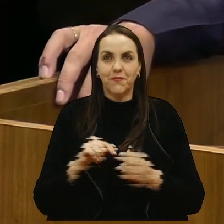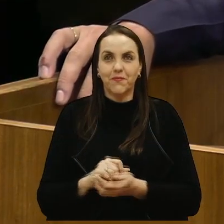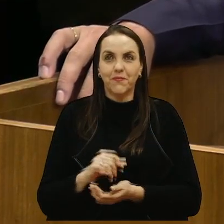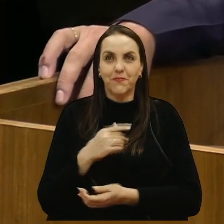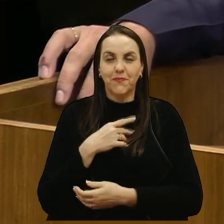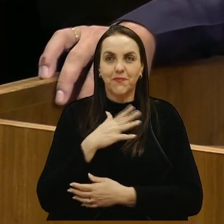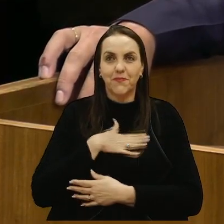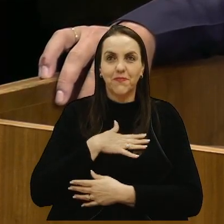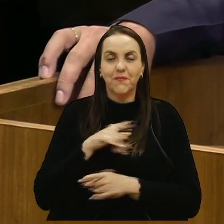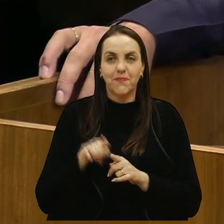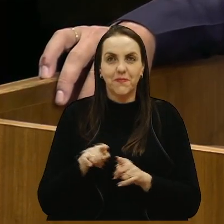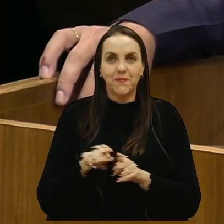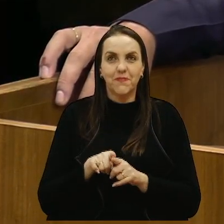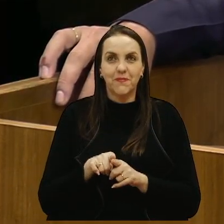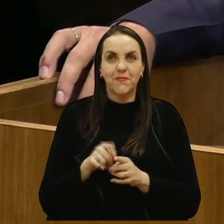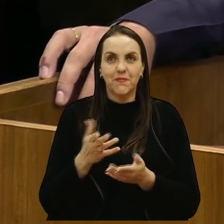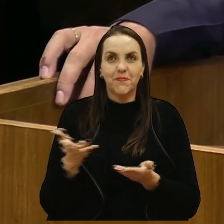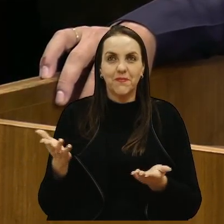aqui.